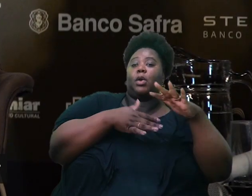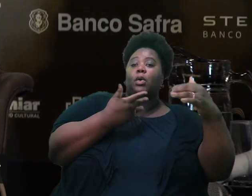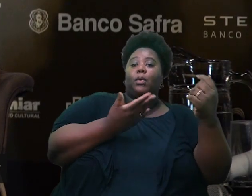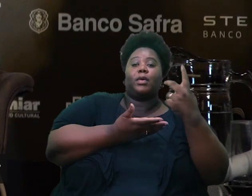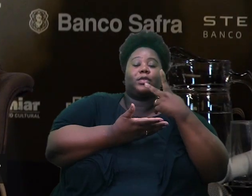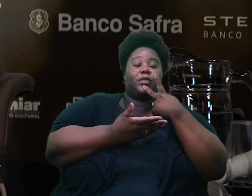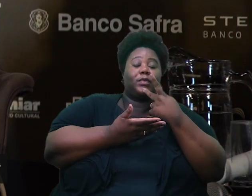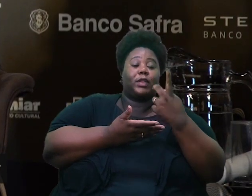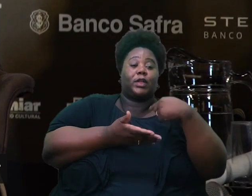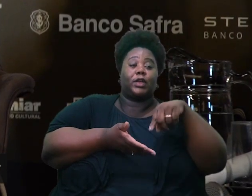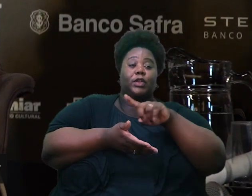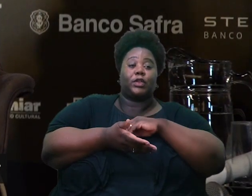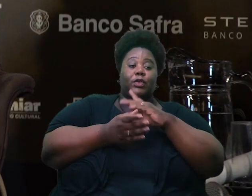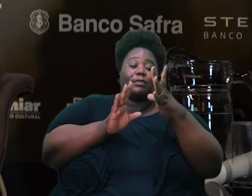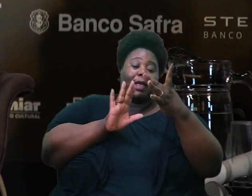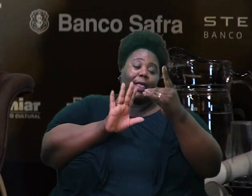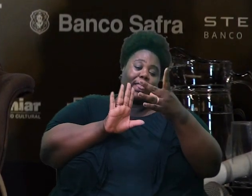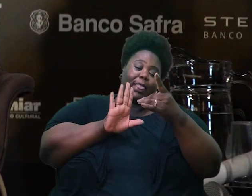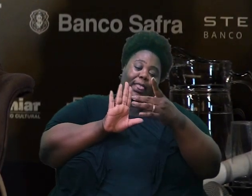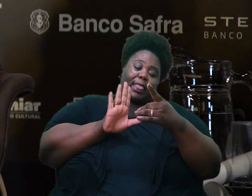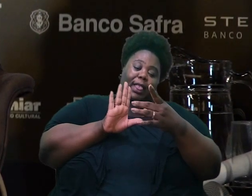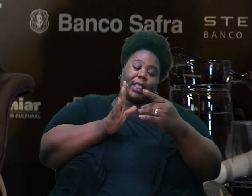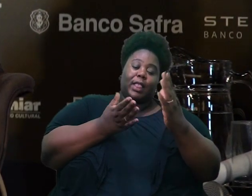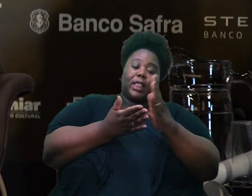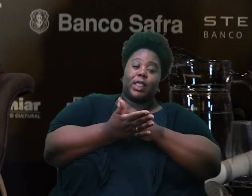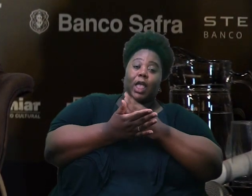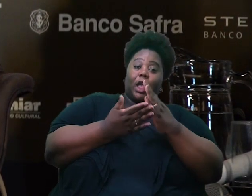Quando nós vamos nos deparar com certas